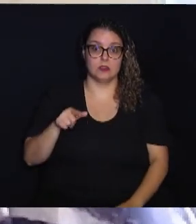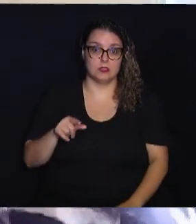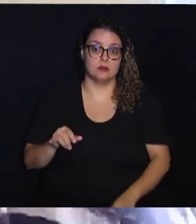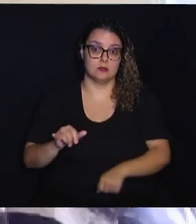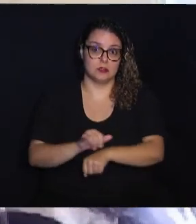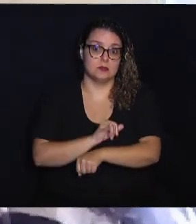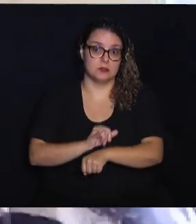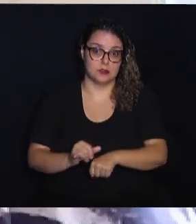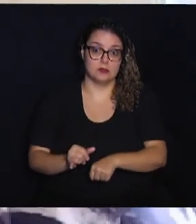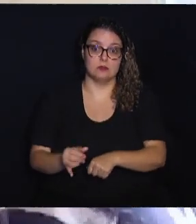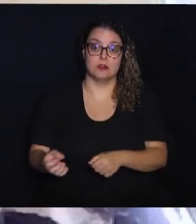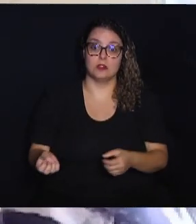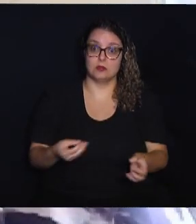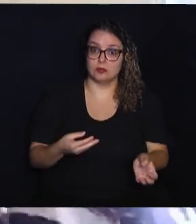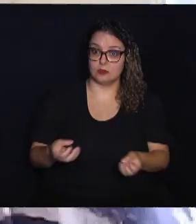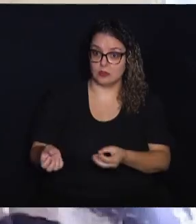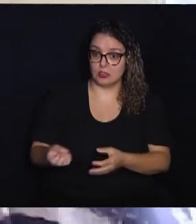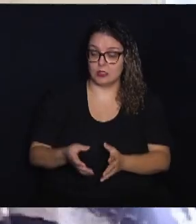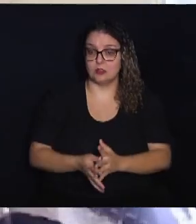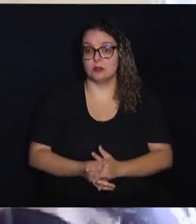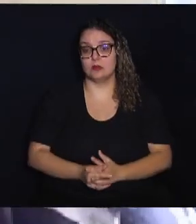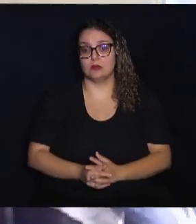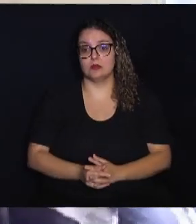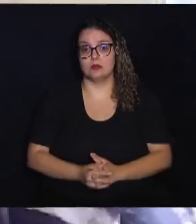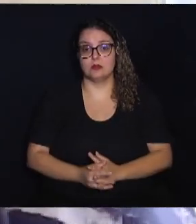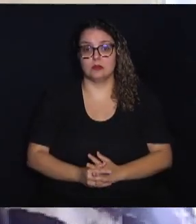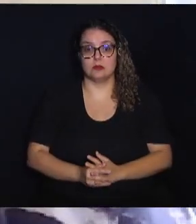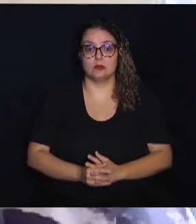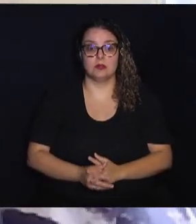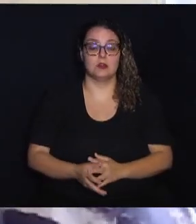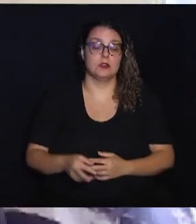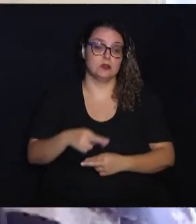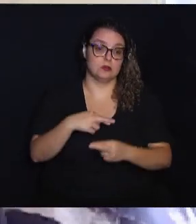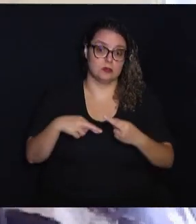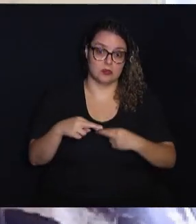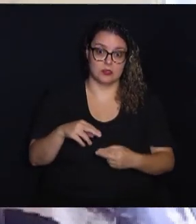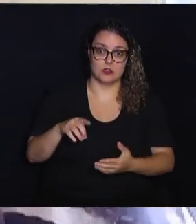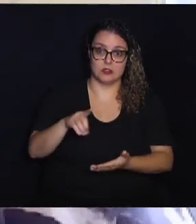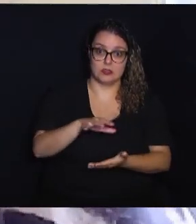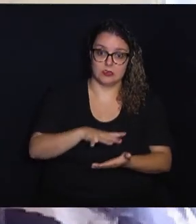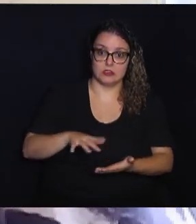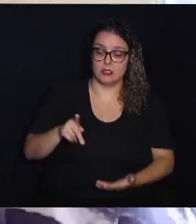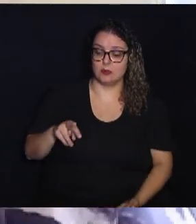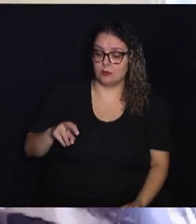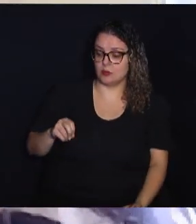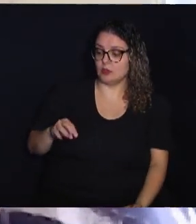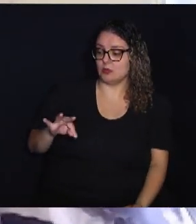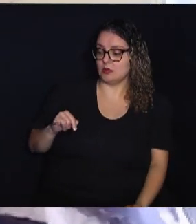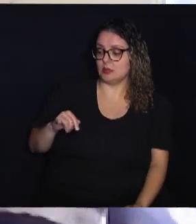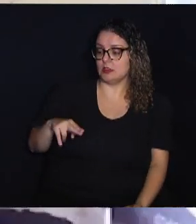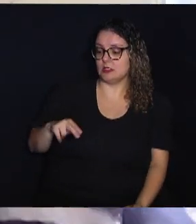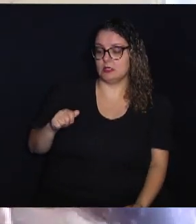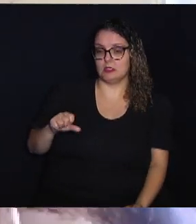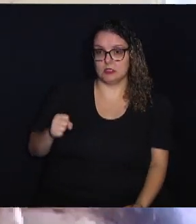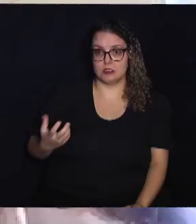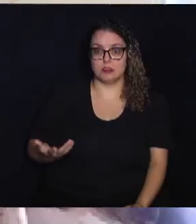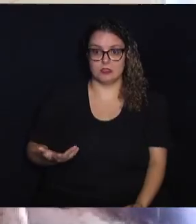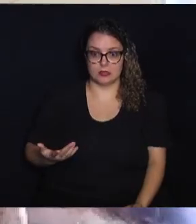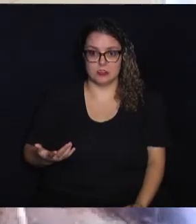ferramentas muito recentes, e toda essa questão de design de proteínas,